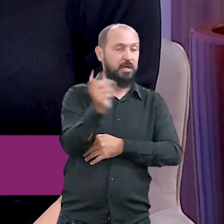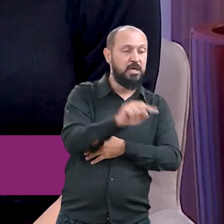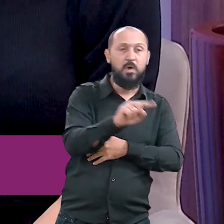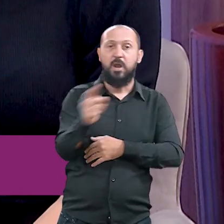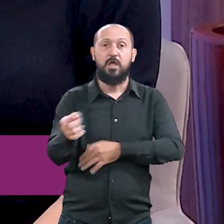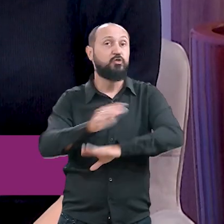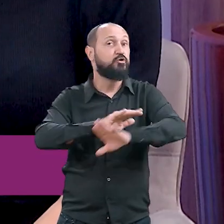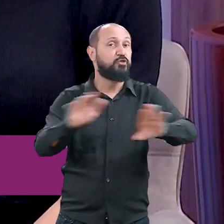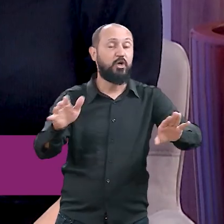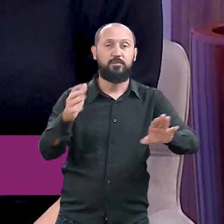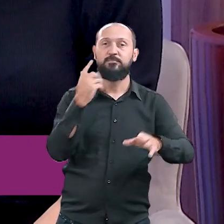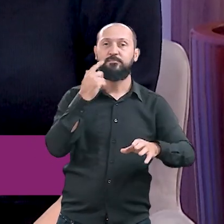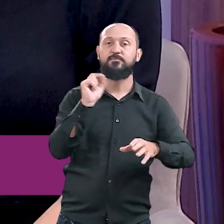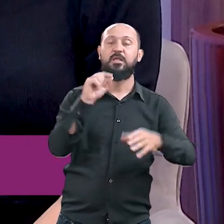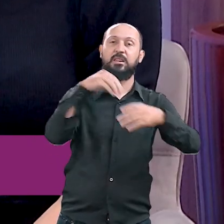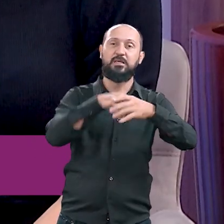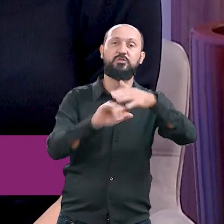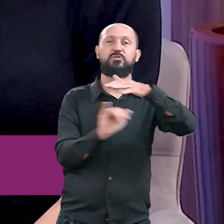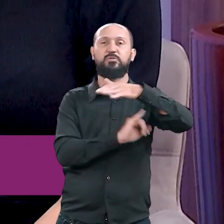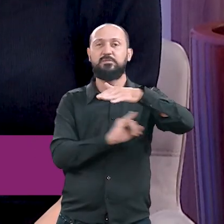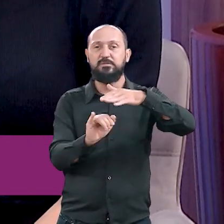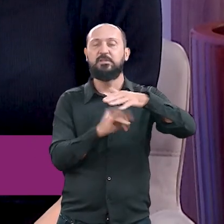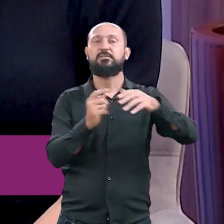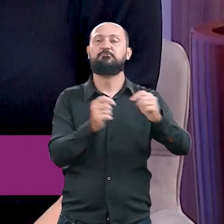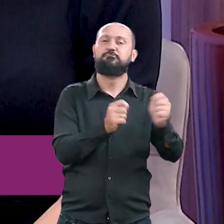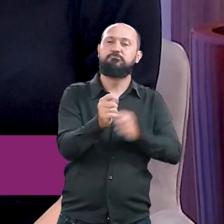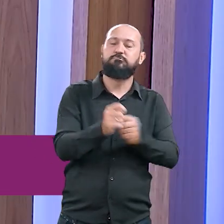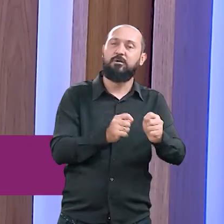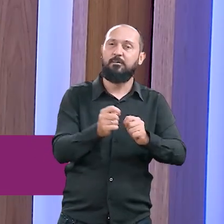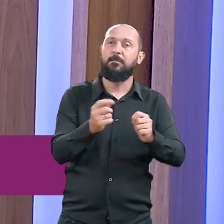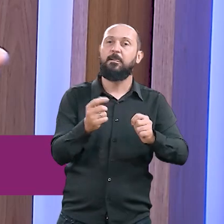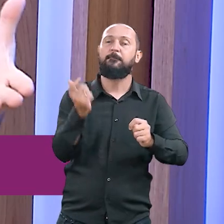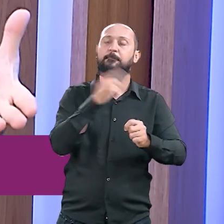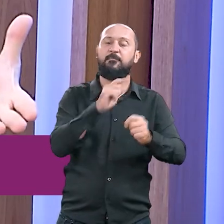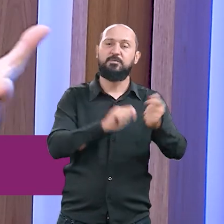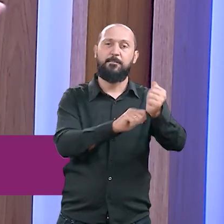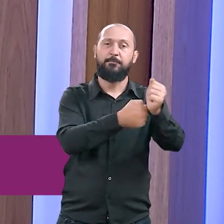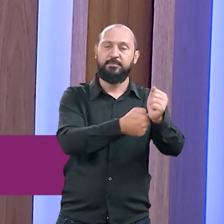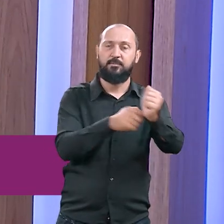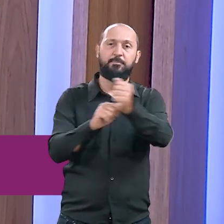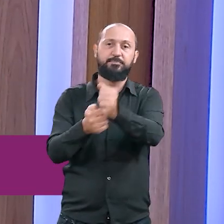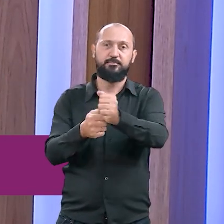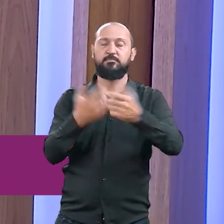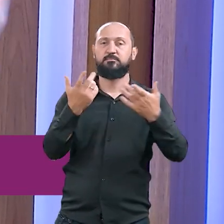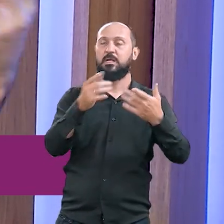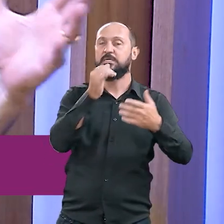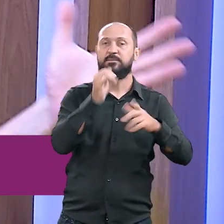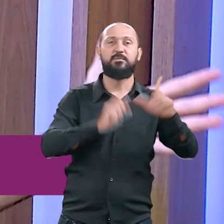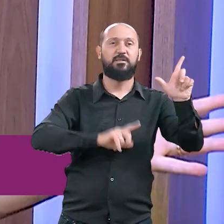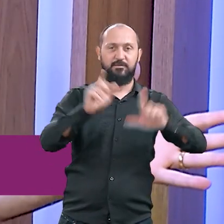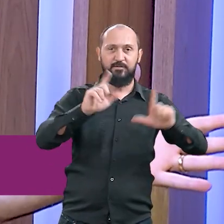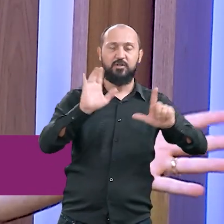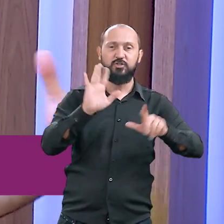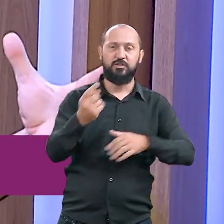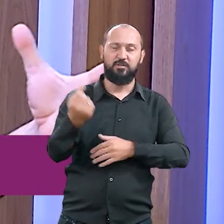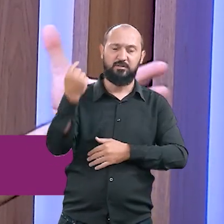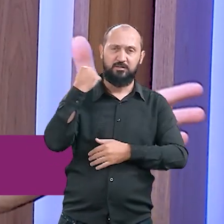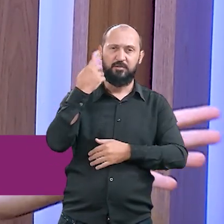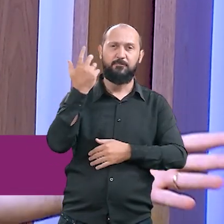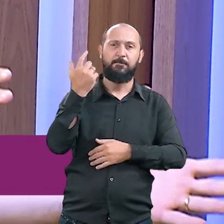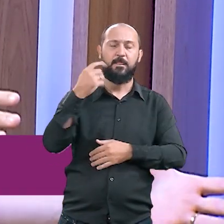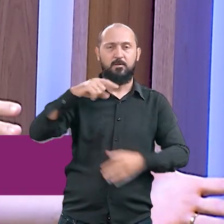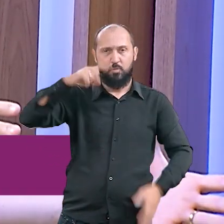para evitar você estar usando ali uma ideia ou até um texto, uma mensagem, porque serve para tudo isso, né? Para